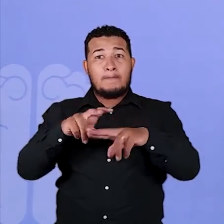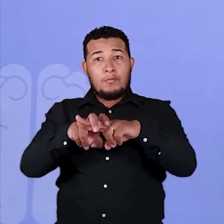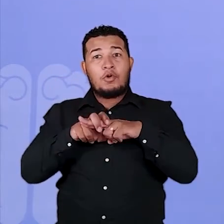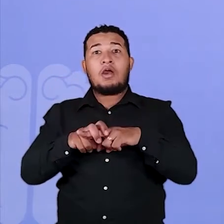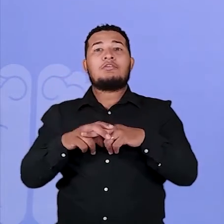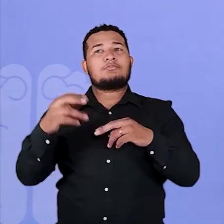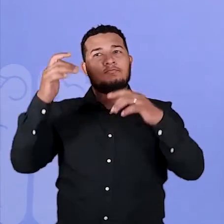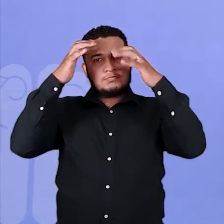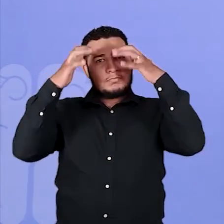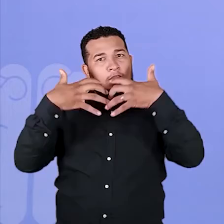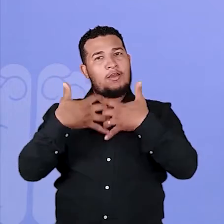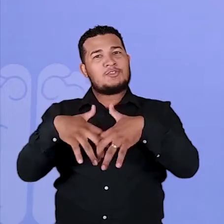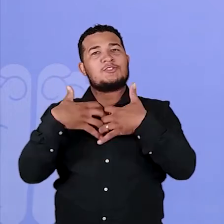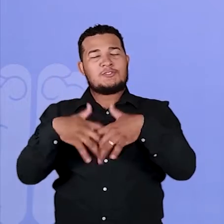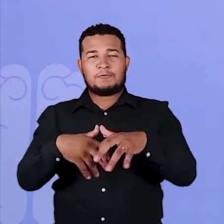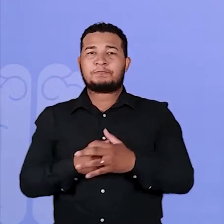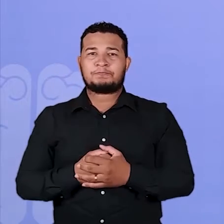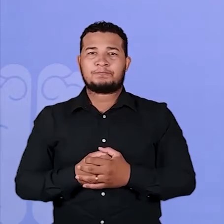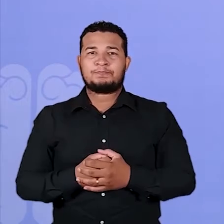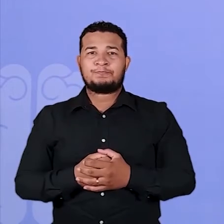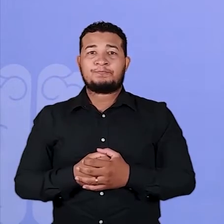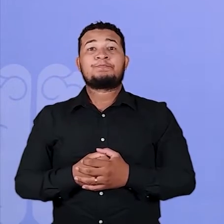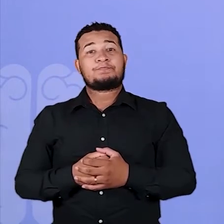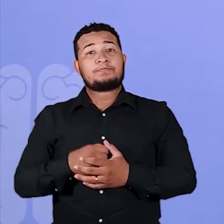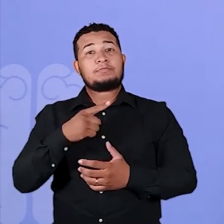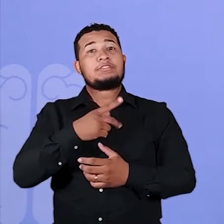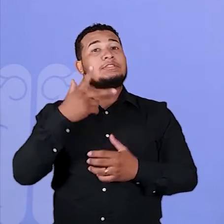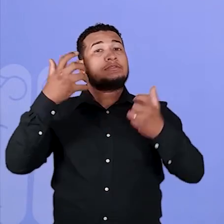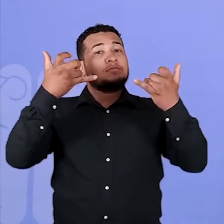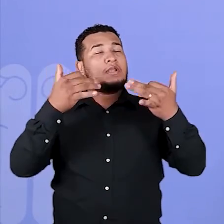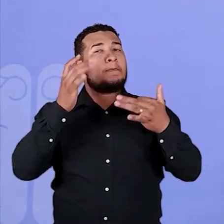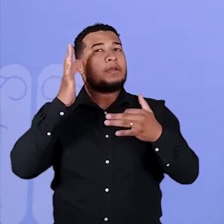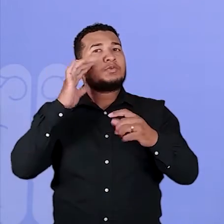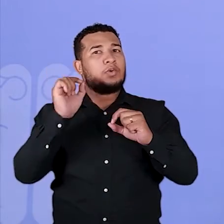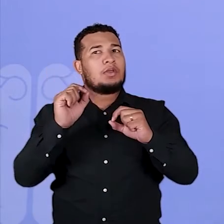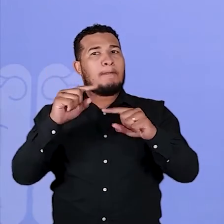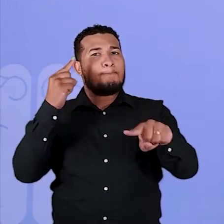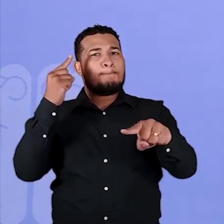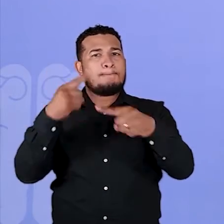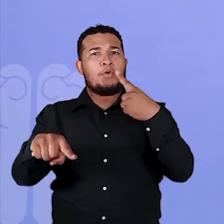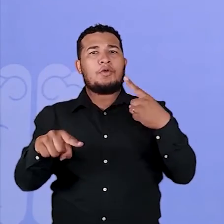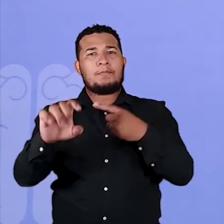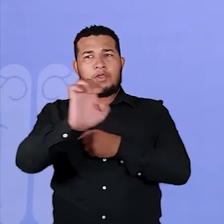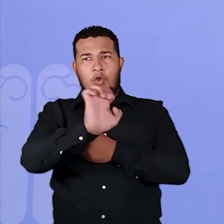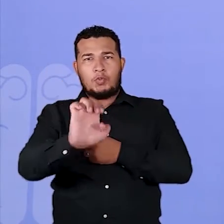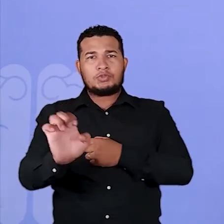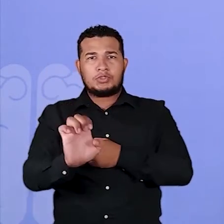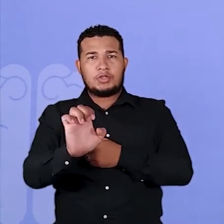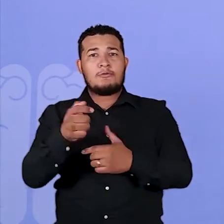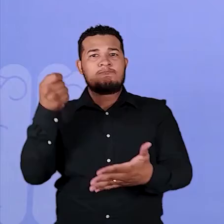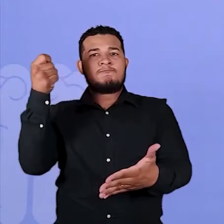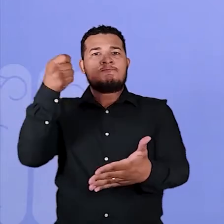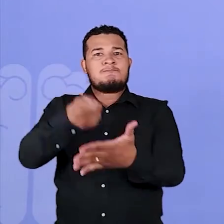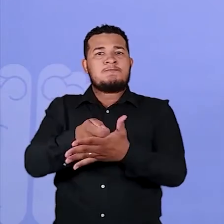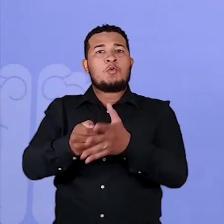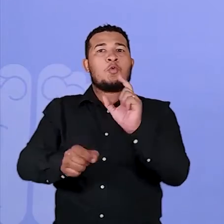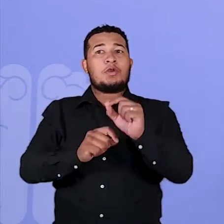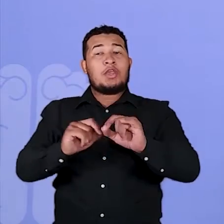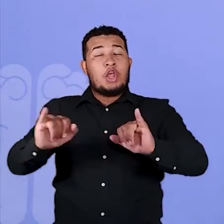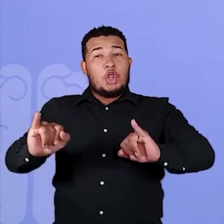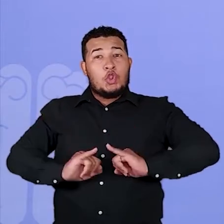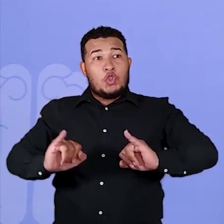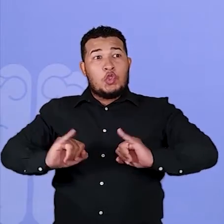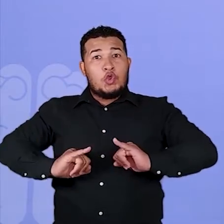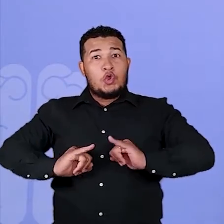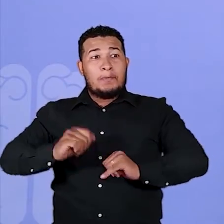nesse raciocínio. O Bentham entende que proibir a homossexualidade impõe